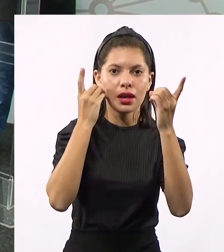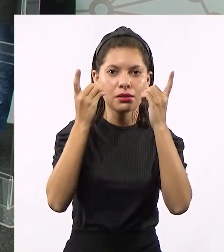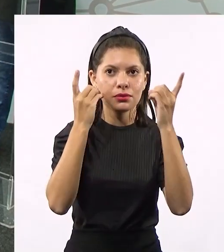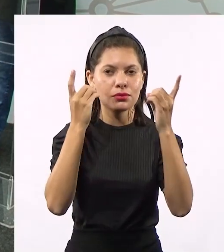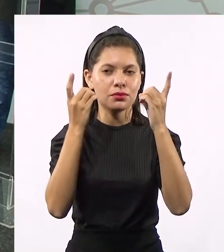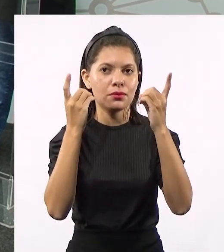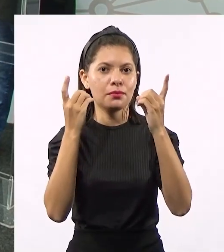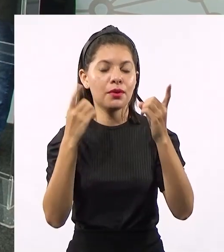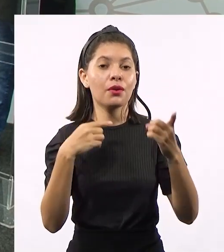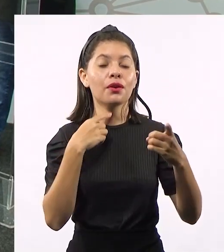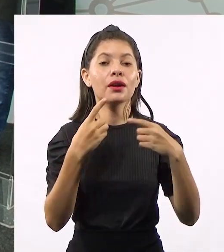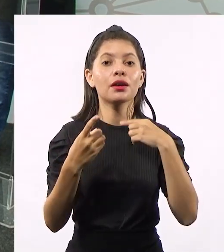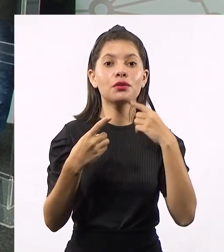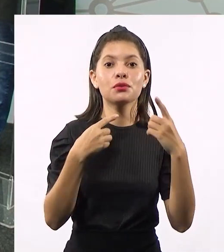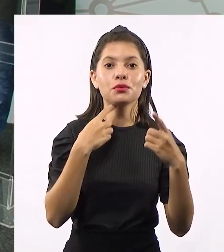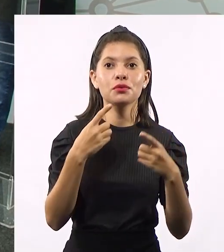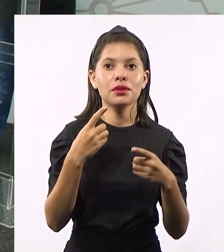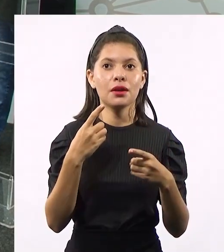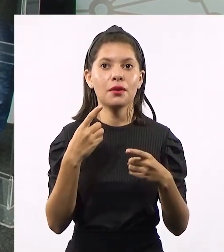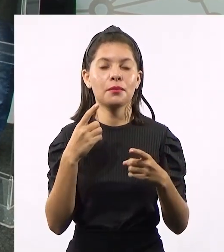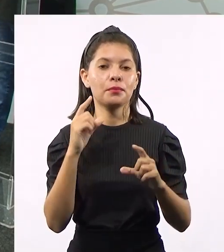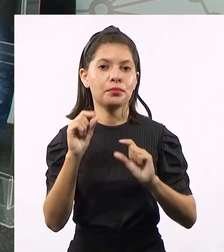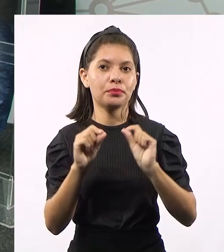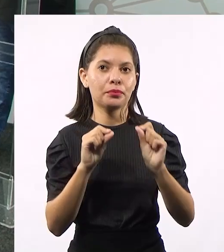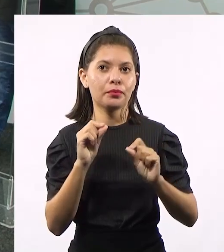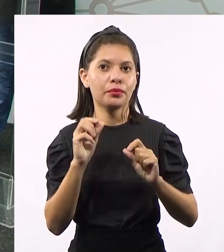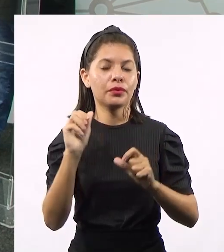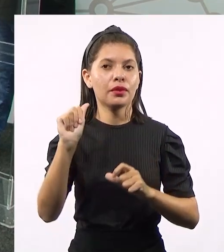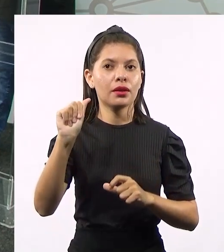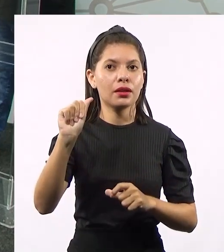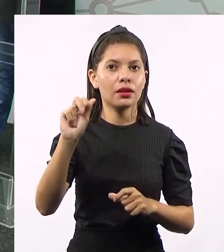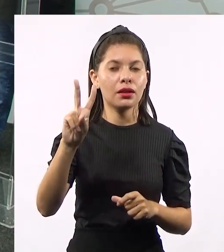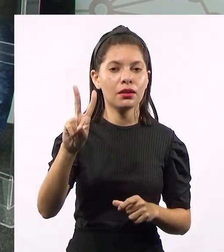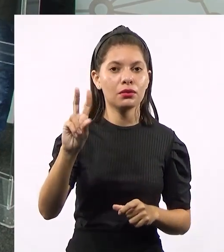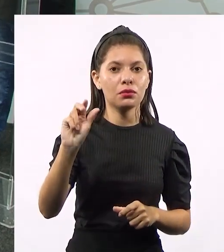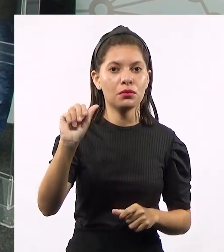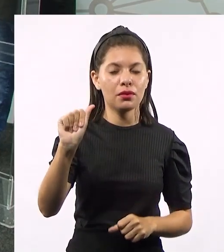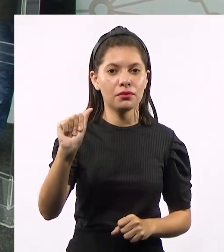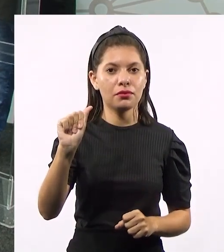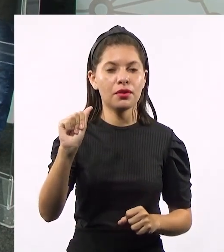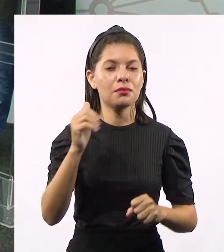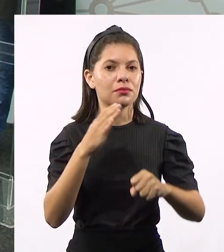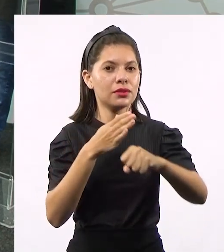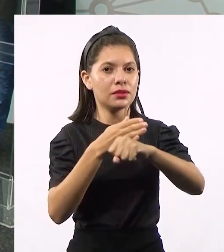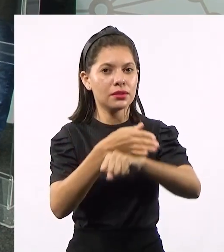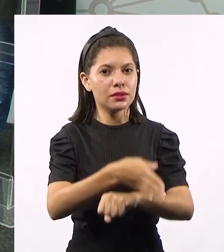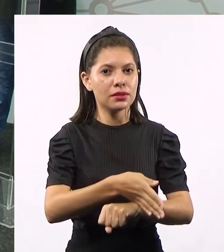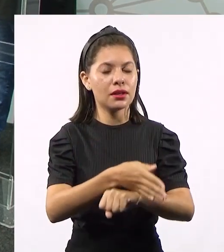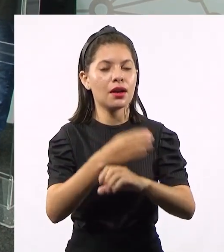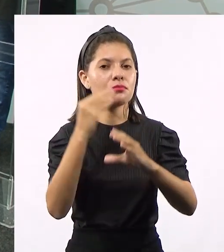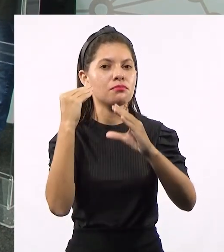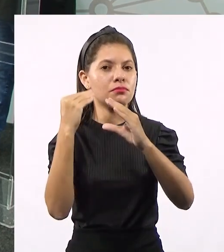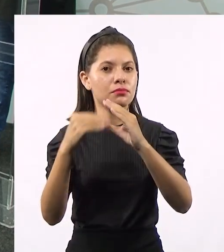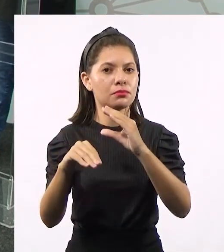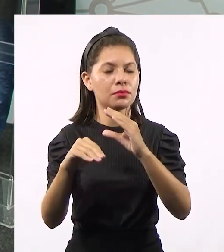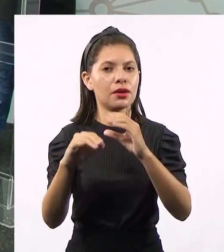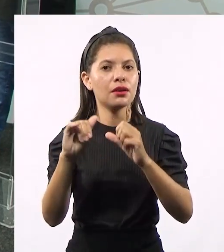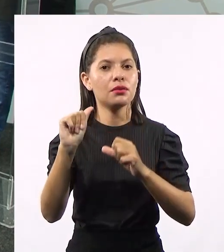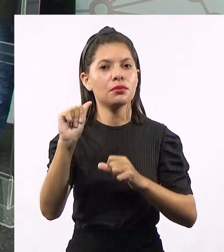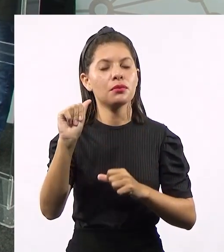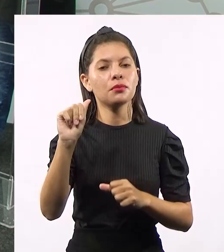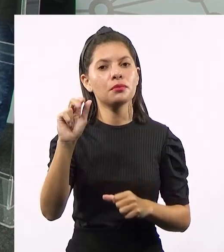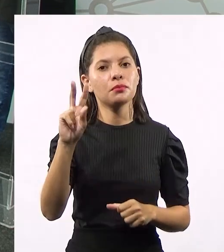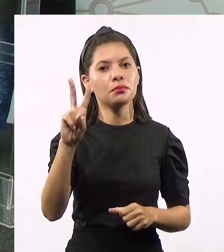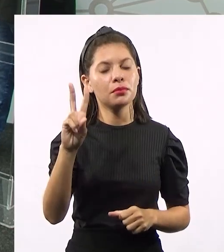até a próxima e qualquer dúvida, meus contatos estão lá no ambiente virtual de aprendizagem, pode acessar pelo e-mail ou